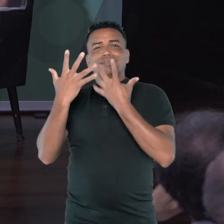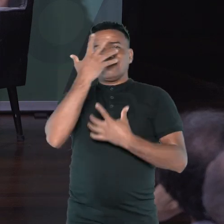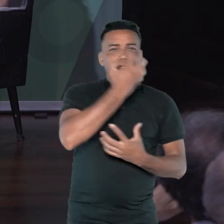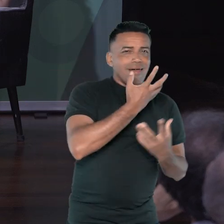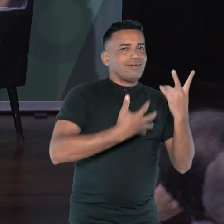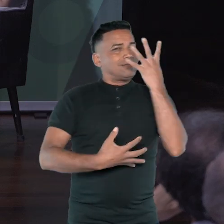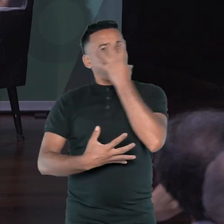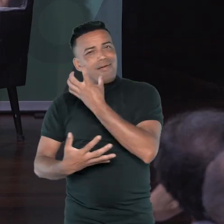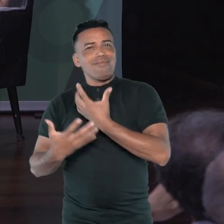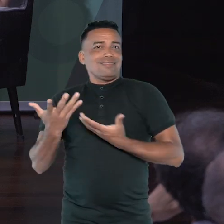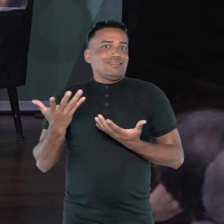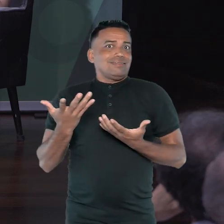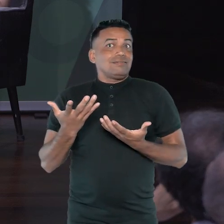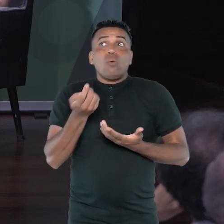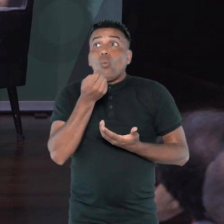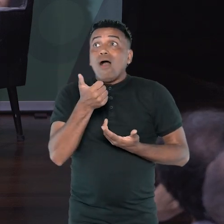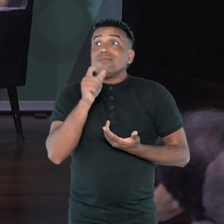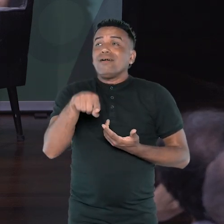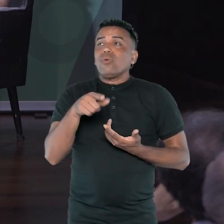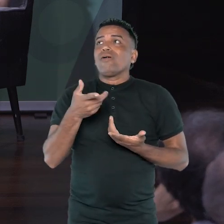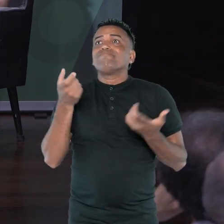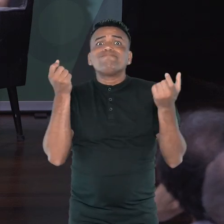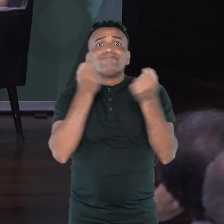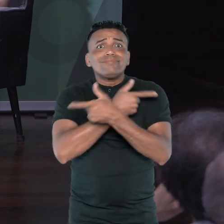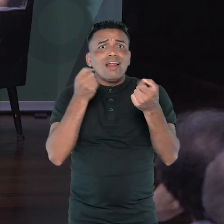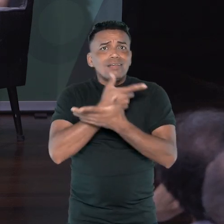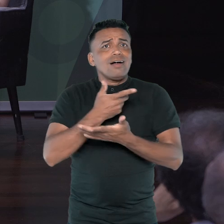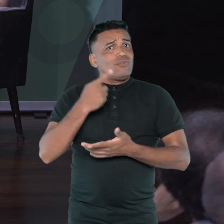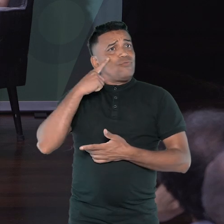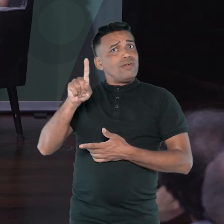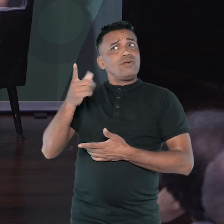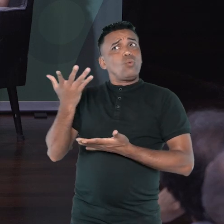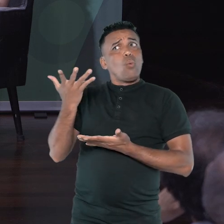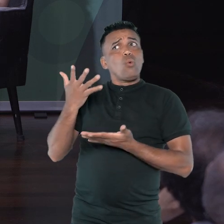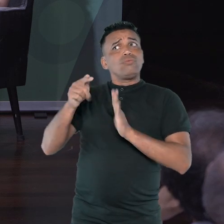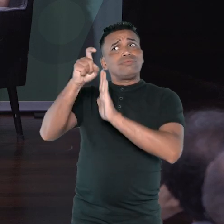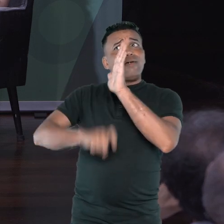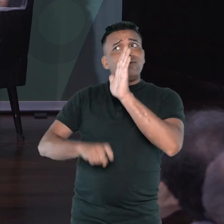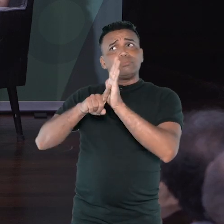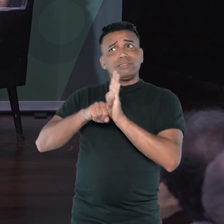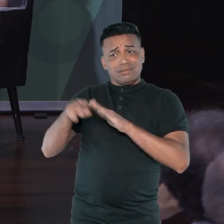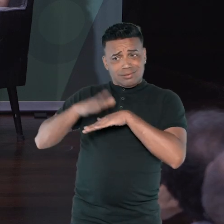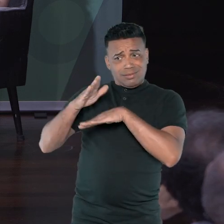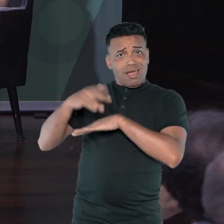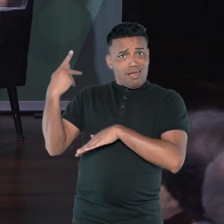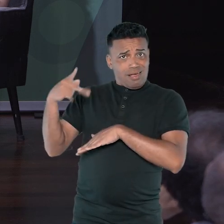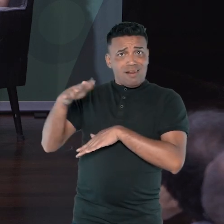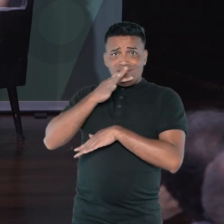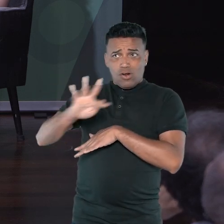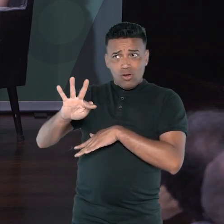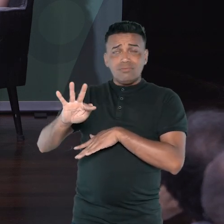É quase... É muito engraçado ver os movimentos que ele faz em relação a esse ponto, que é de